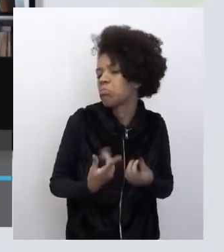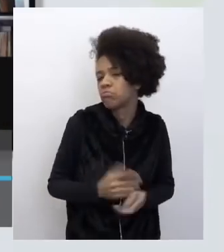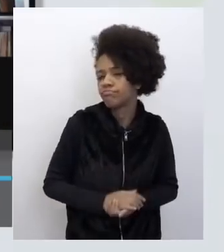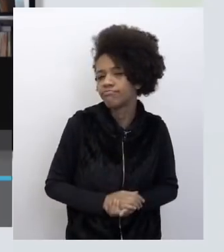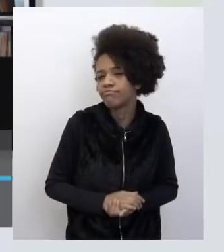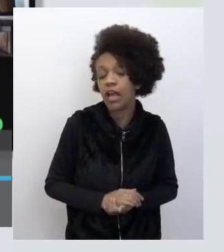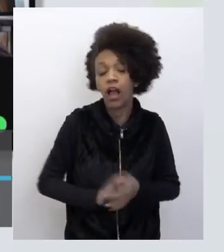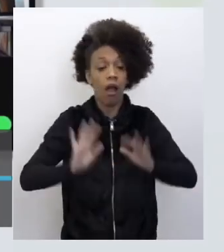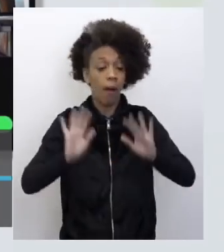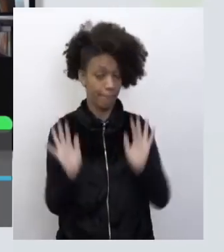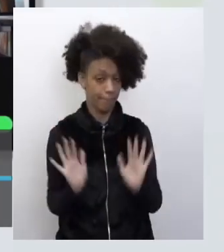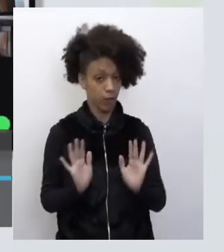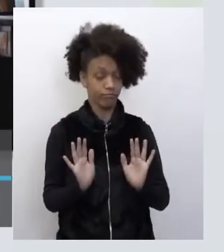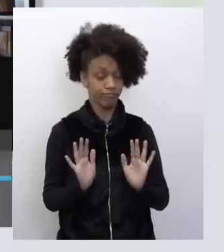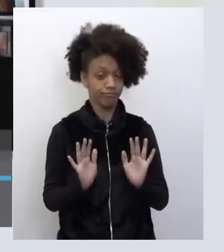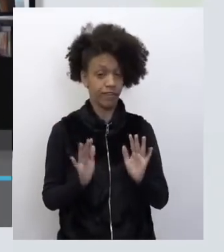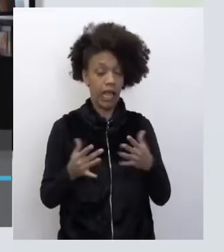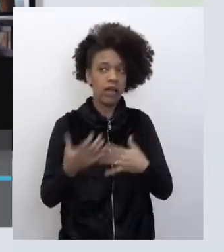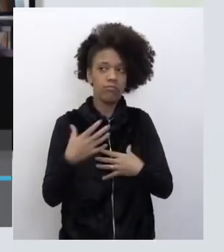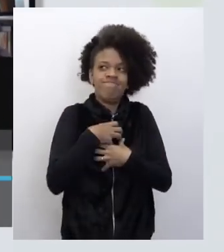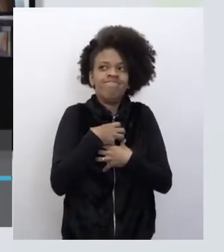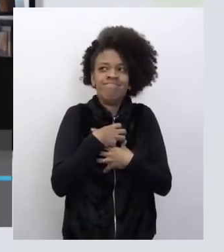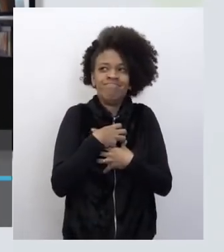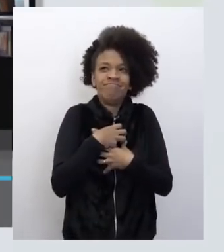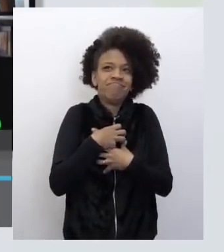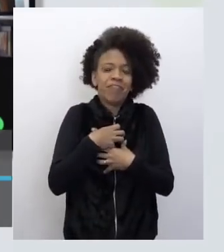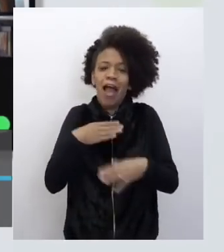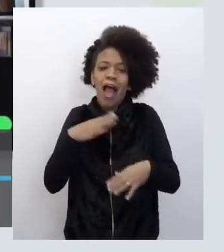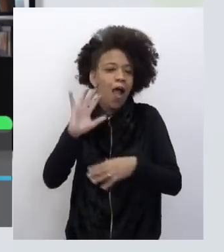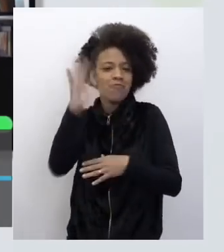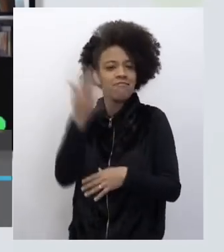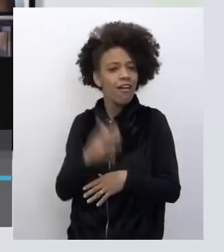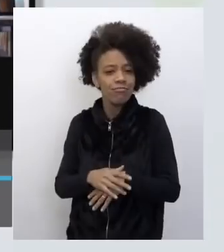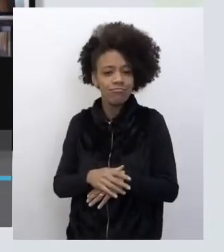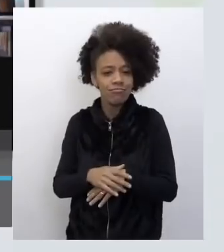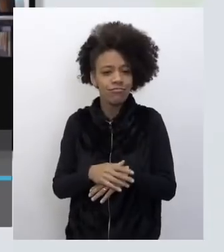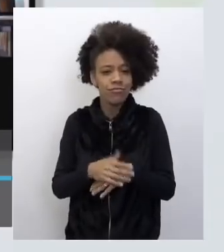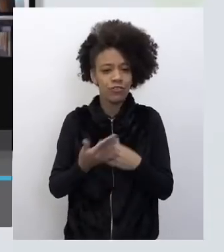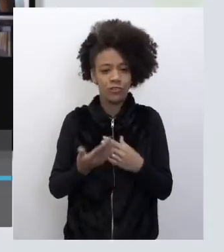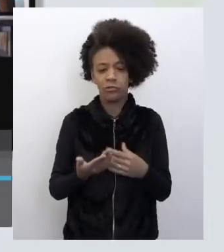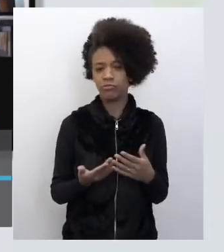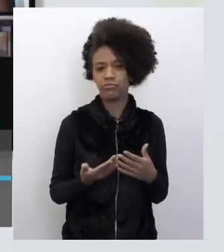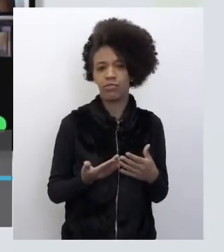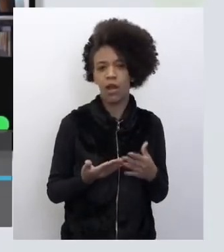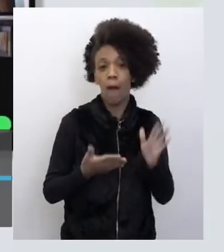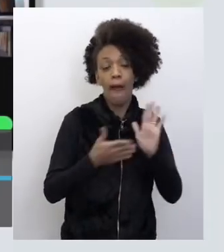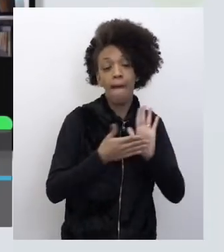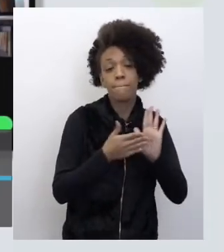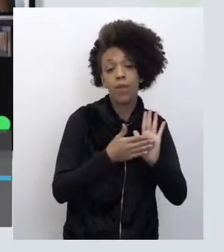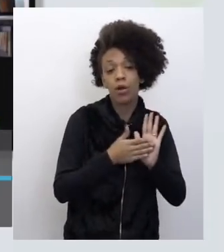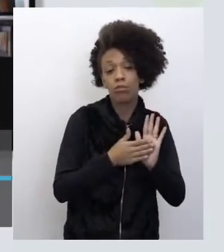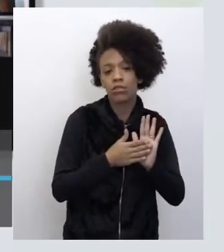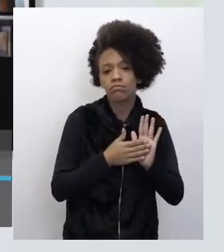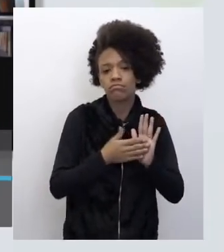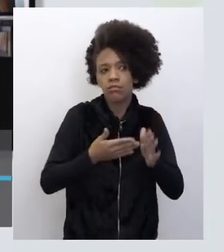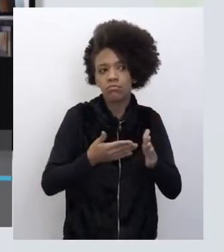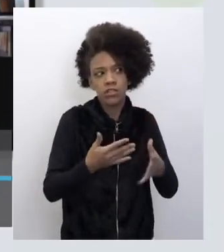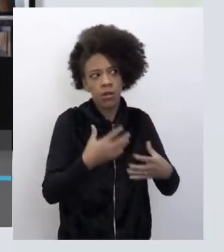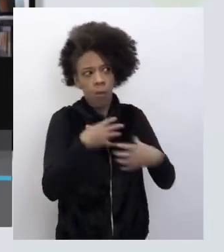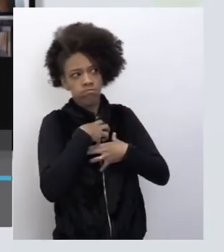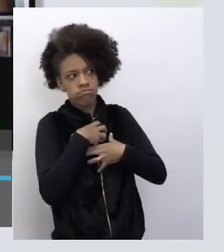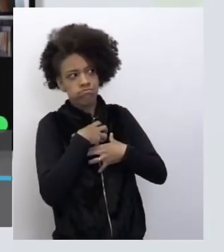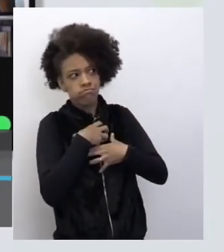Bom, então foi uma coisa que veio de repente, né? A tarefa veio para mim jogada, assim, mas eu agarrei,